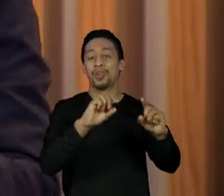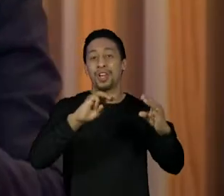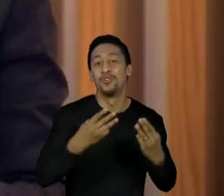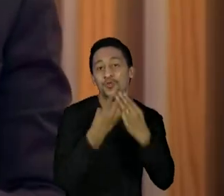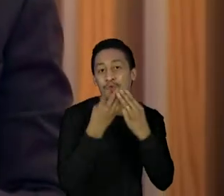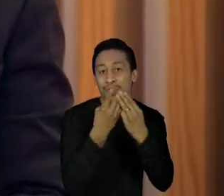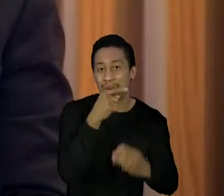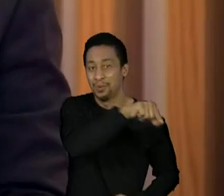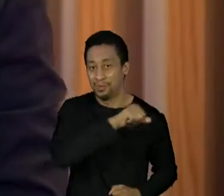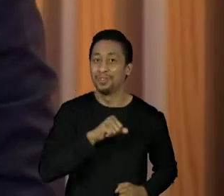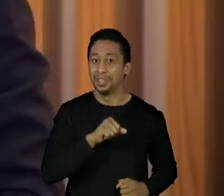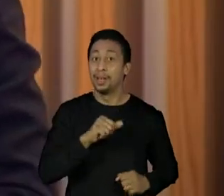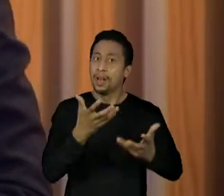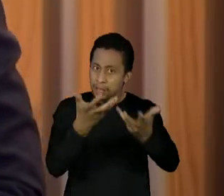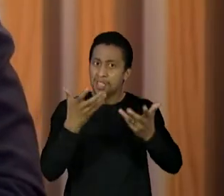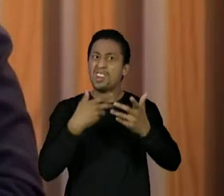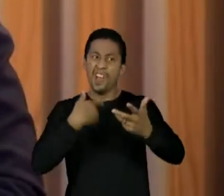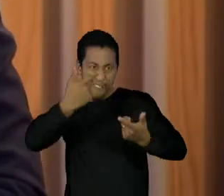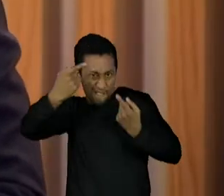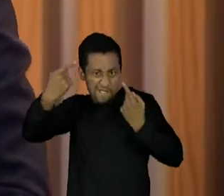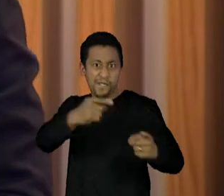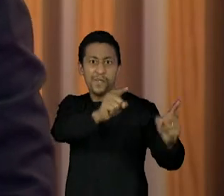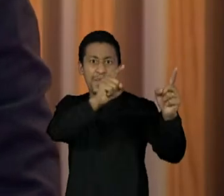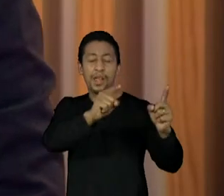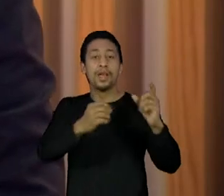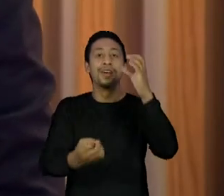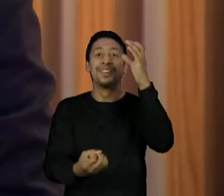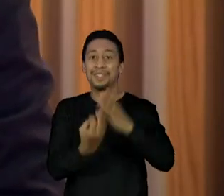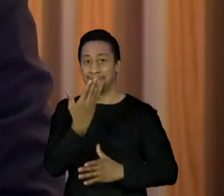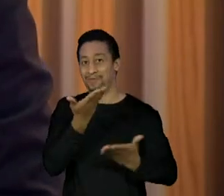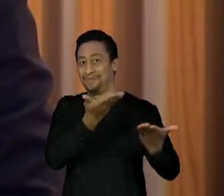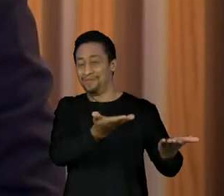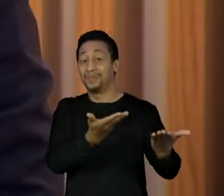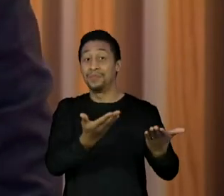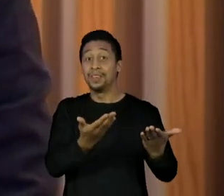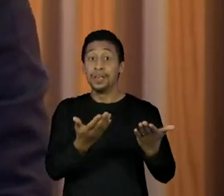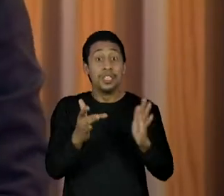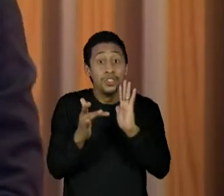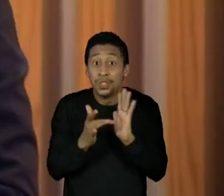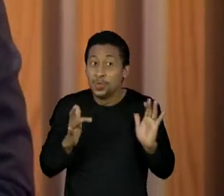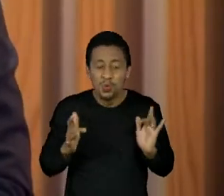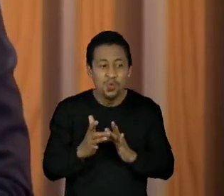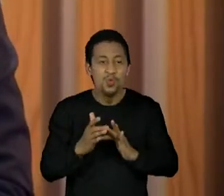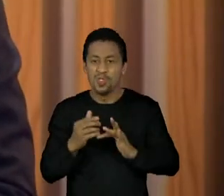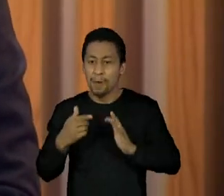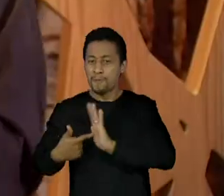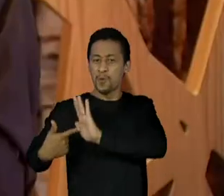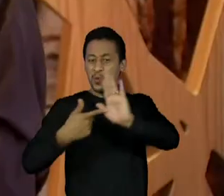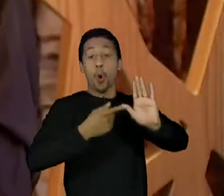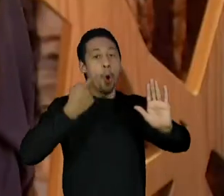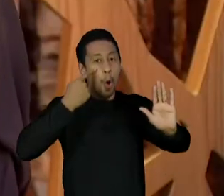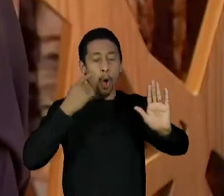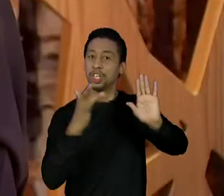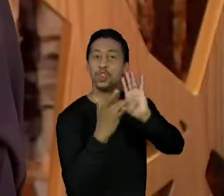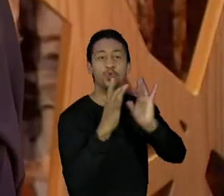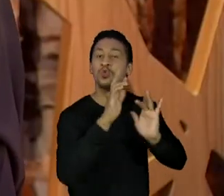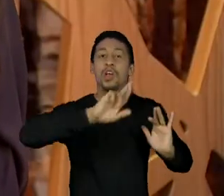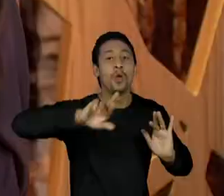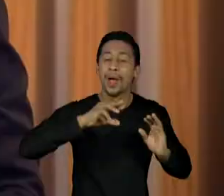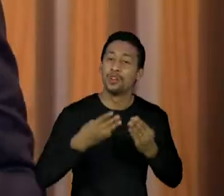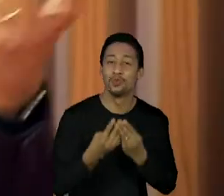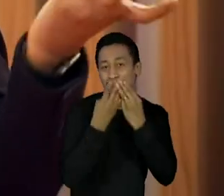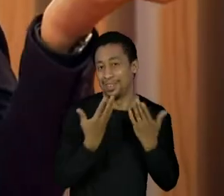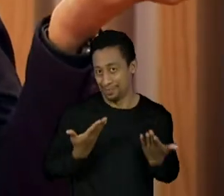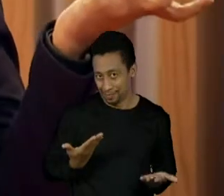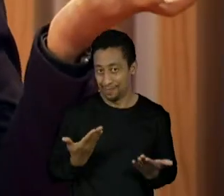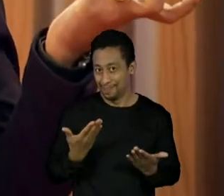Jesus eurocêntrico não para que ele não fosse negro, para que ele não fosse judeu. A questão dos negros veio a posteriori. Eu tenho uma visão um pouco diferente. Veio a